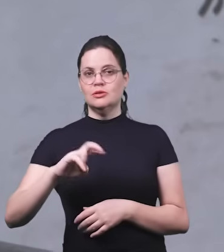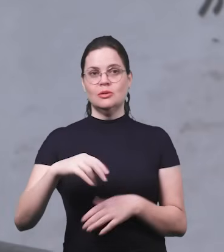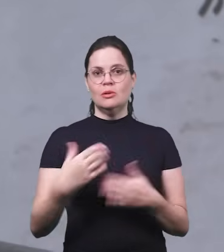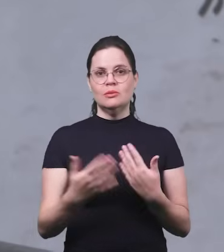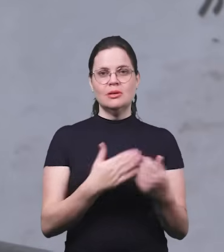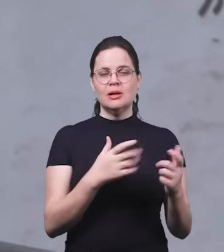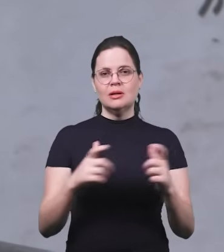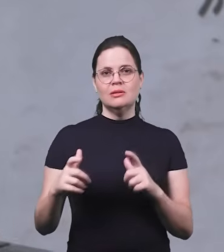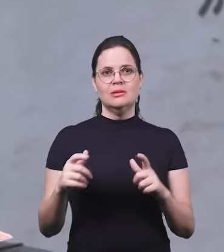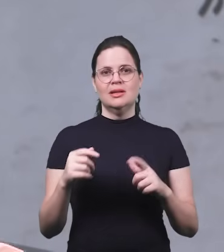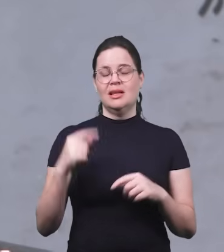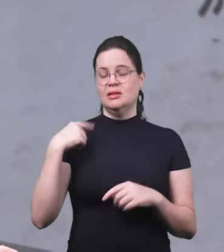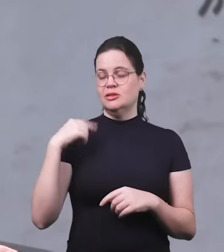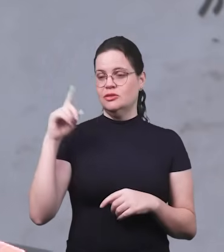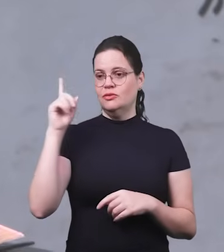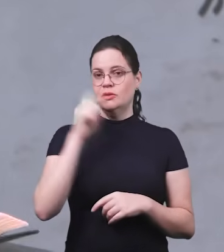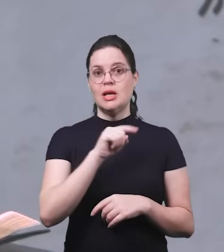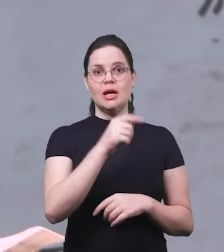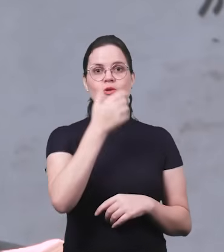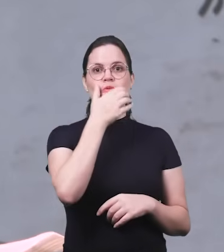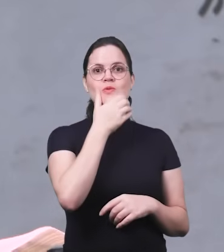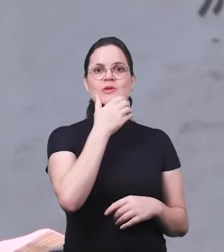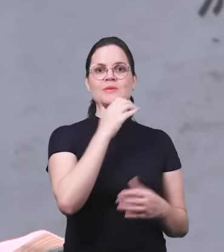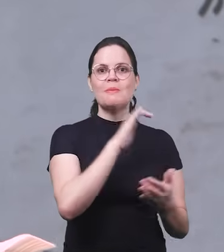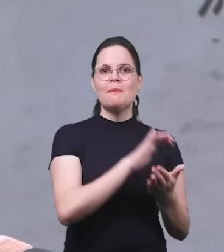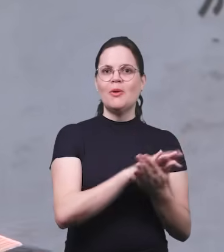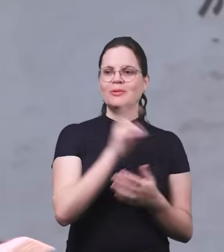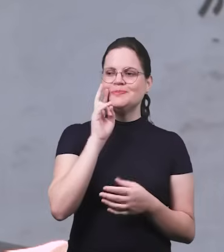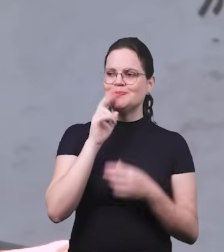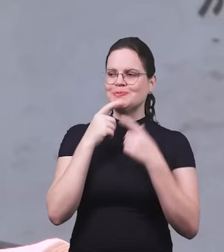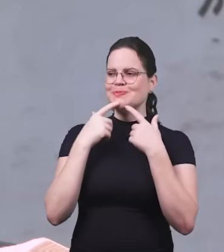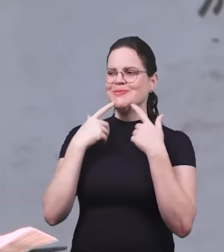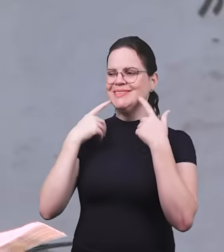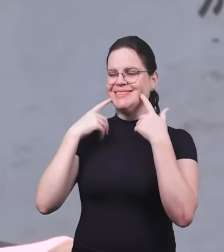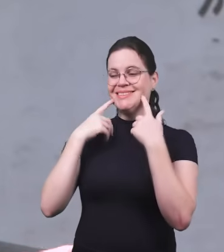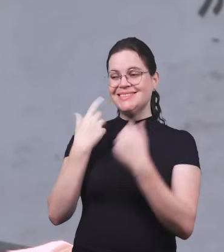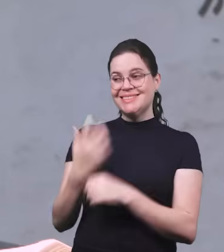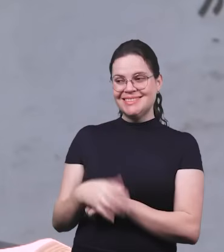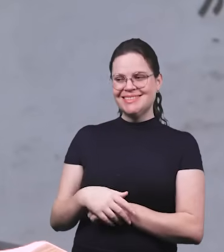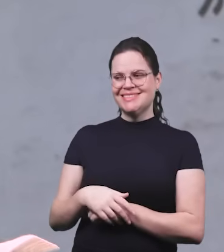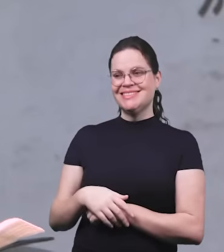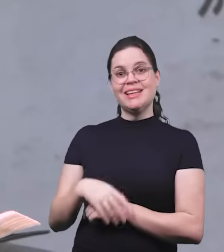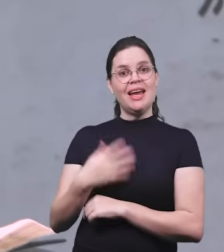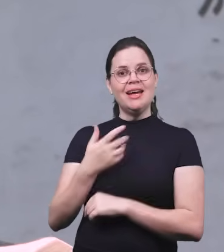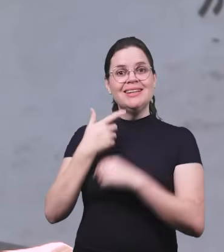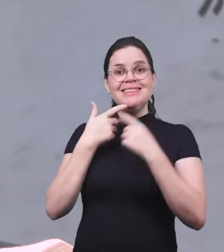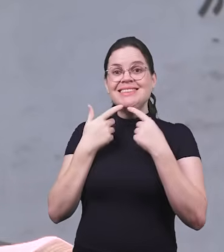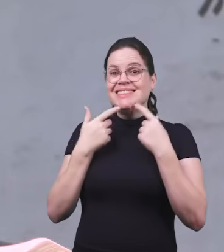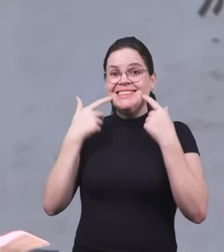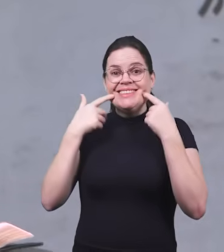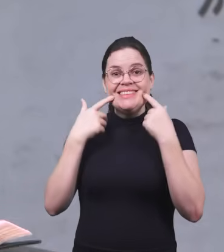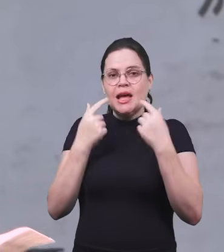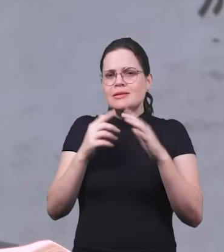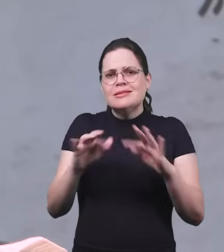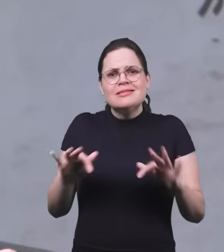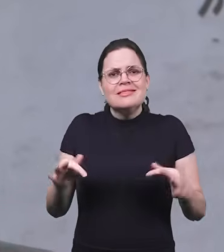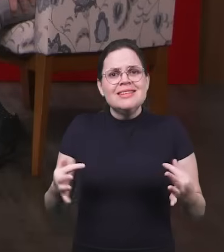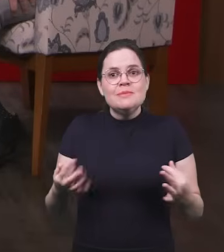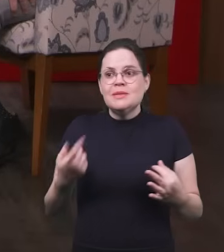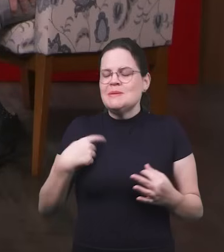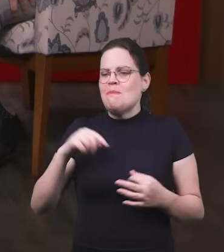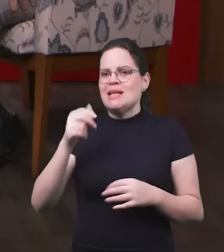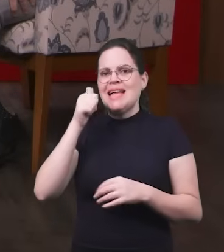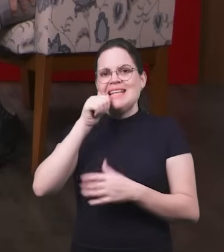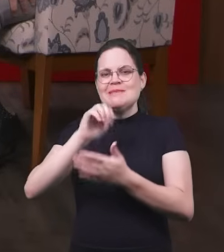escola. Chegou lá, o esposo veio com um sorriso. Um sorriso, um pequeno gesto, né? Exatamente. Um pequeno graveto. Um